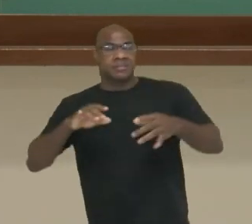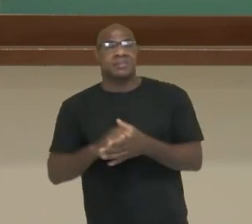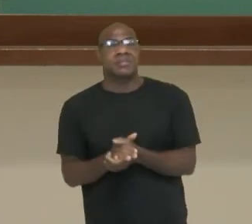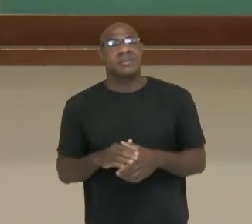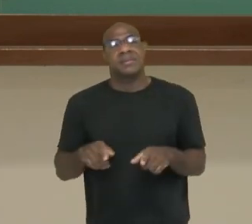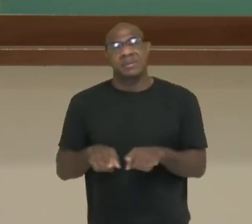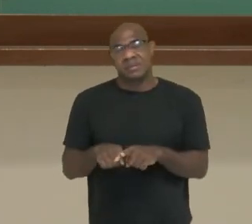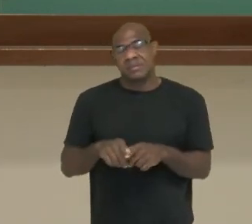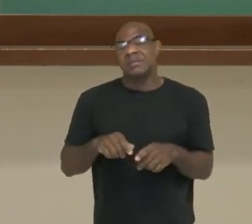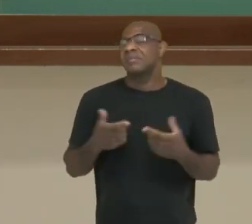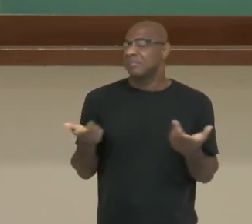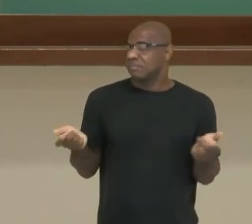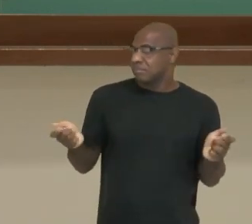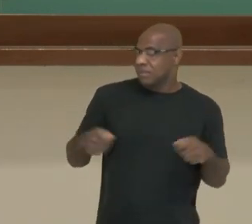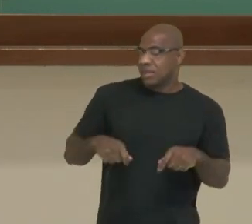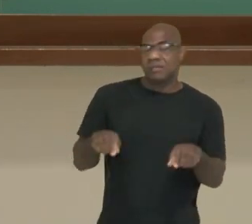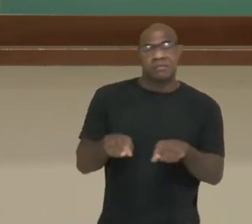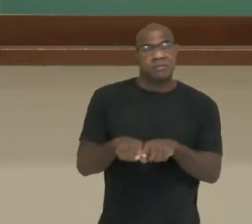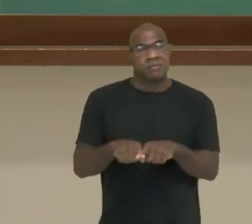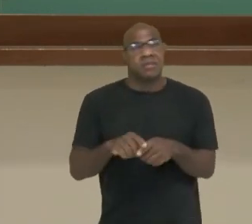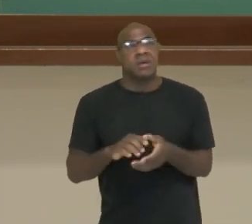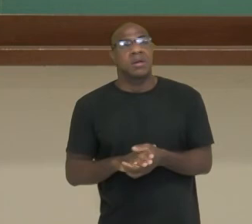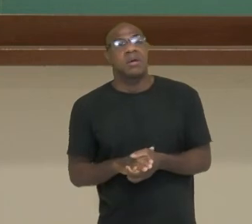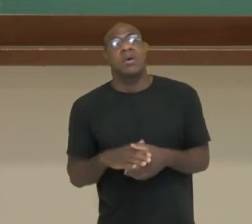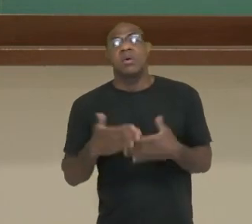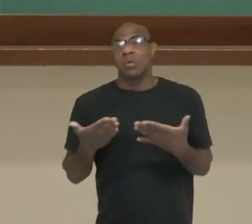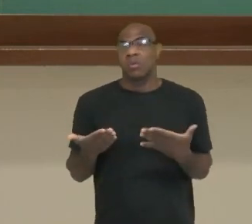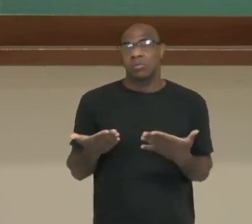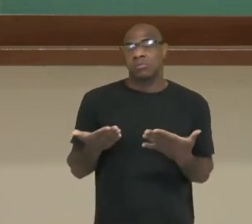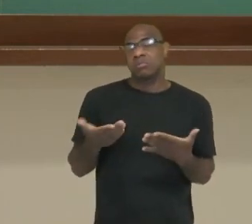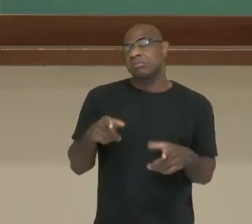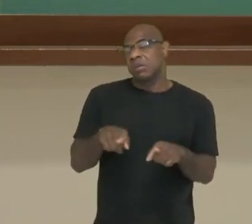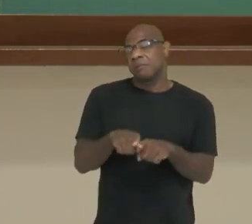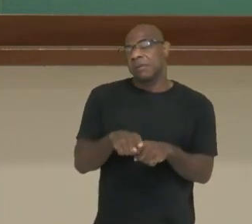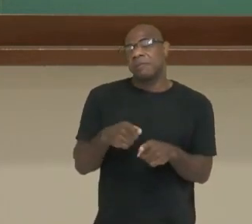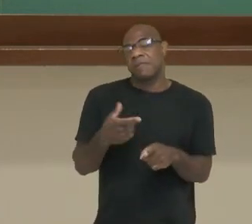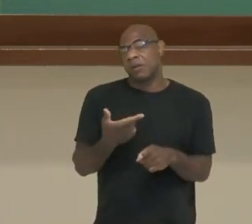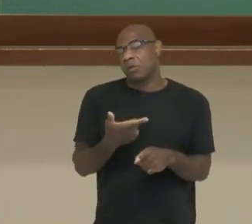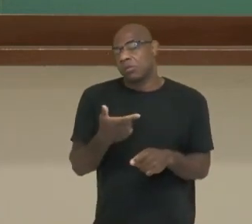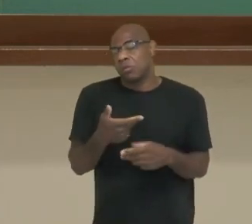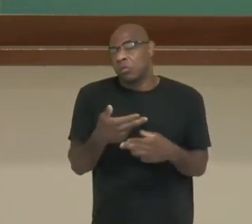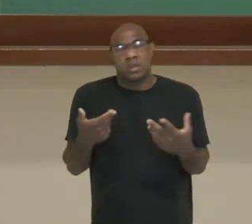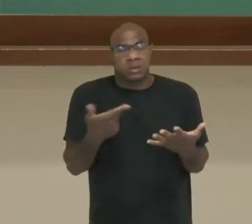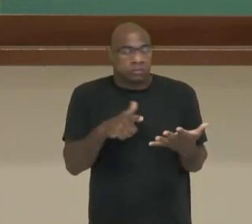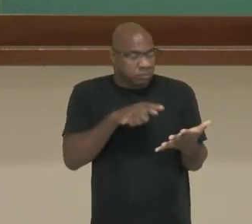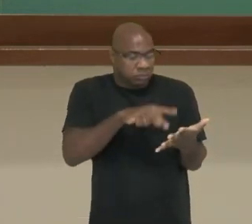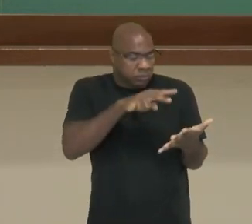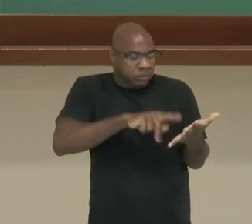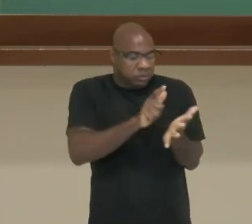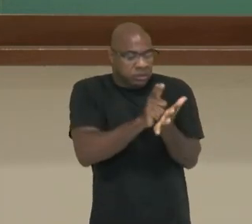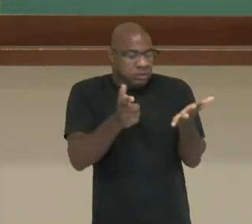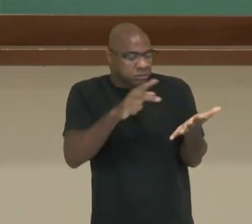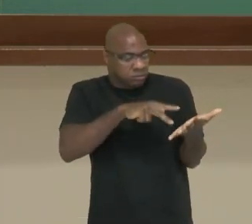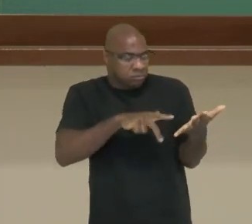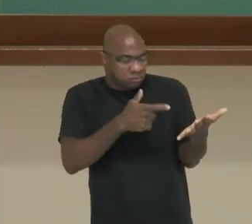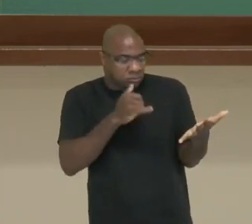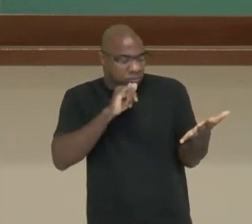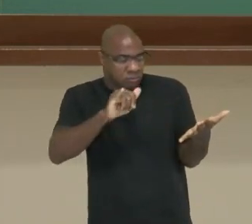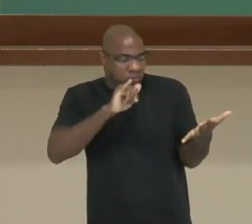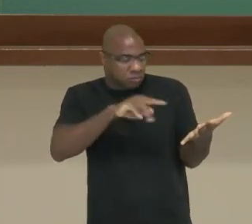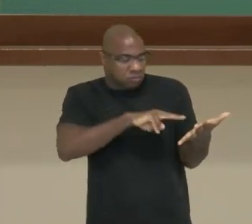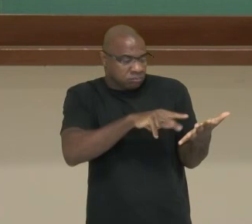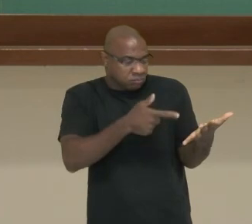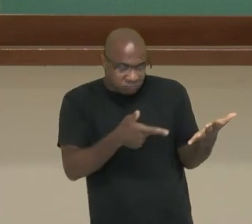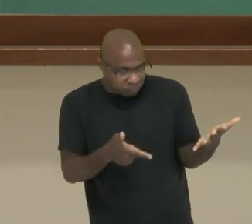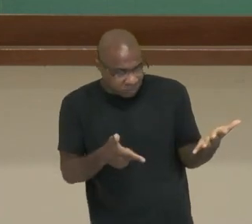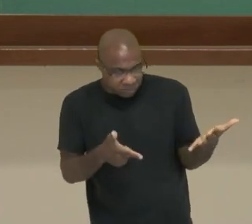com a representação do que não foi escrito no teatro ali, jornal, né, na notícia do jornal. Então ele traz o que